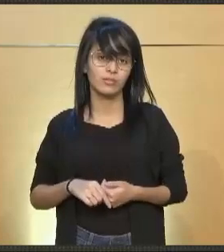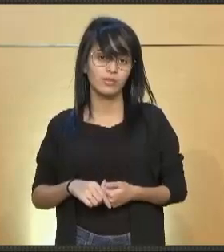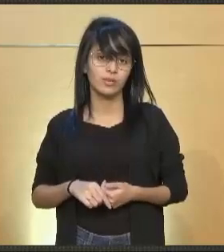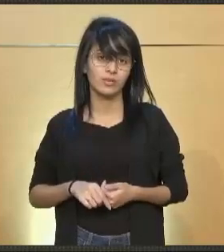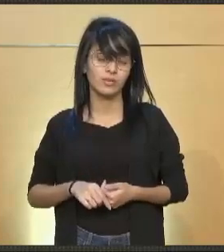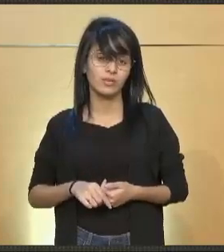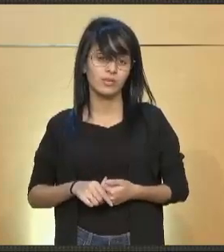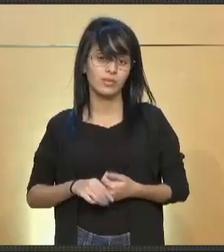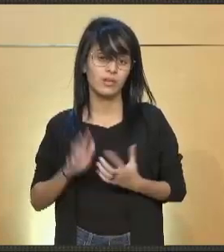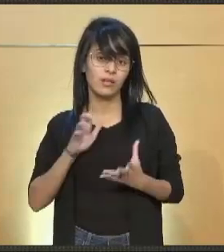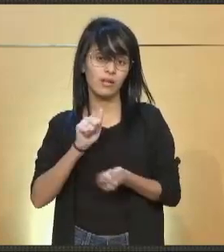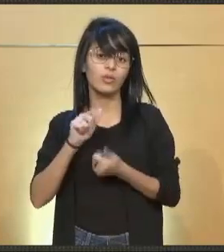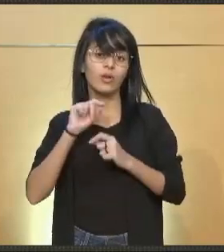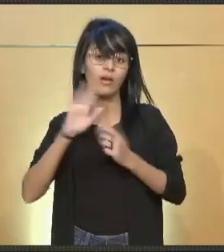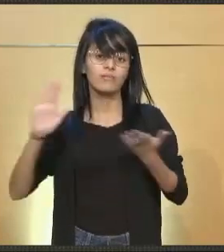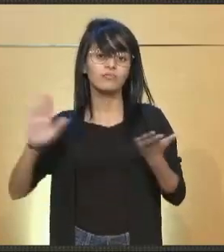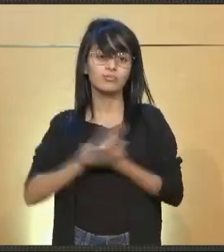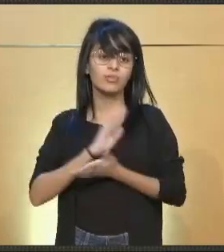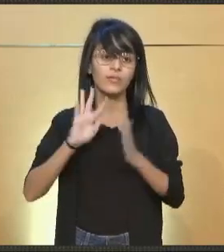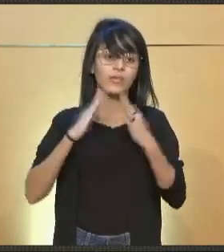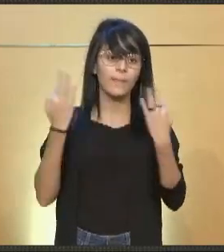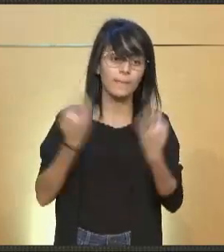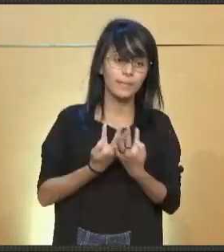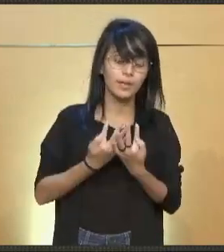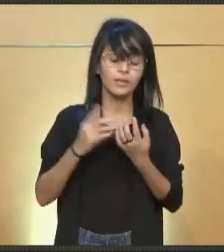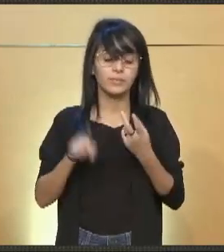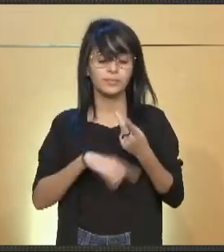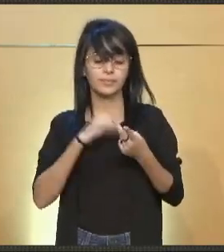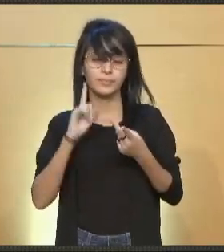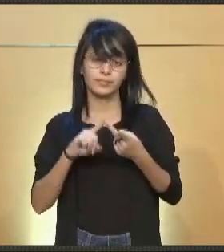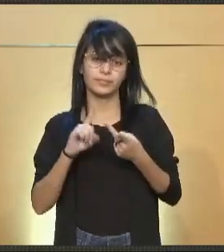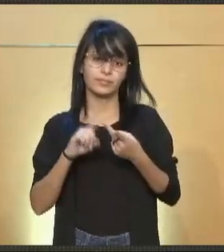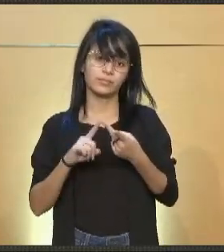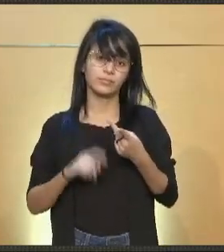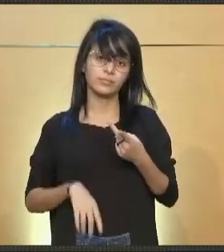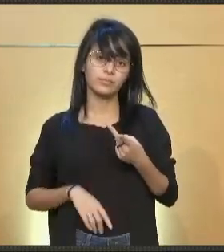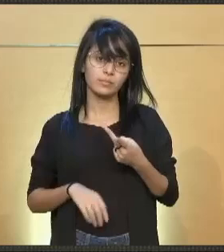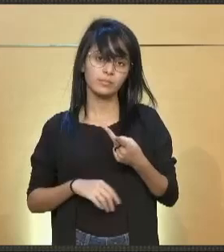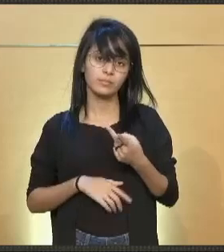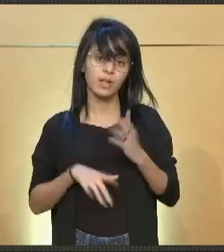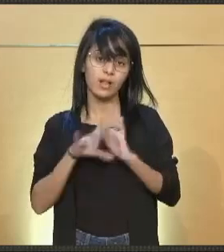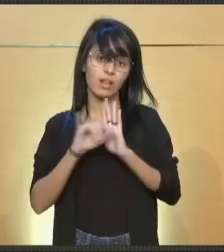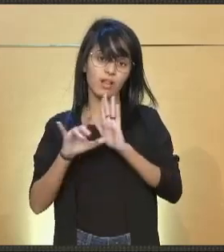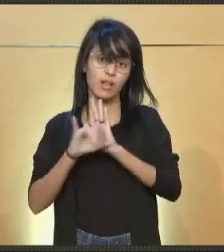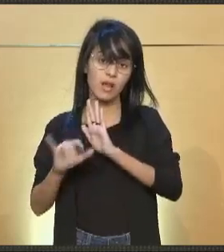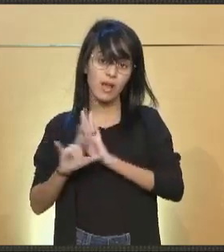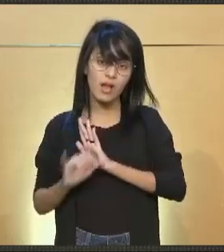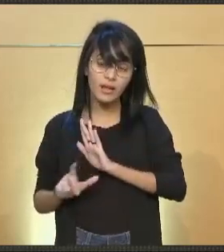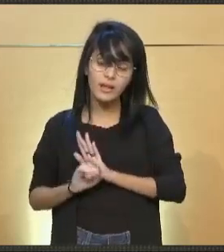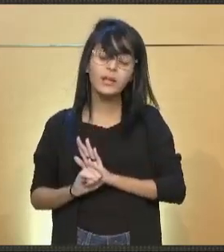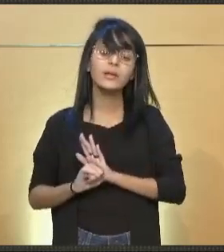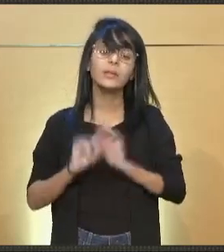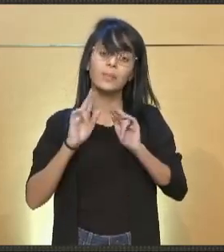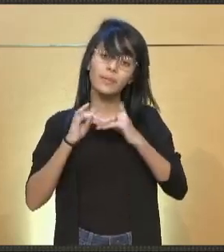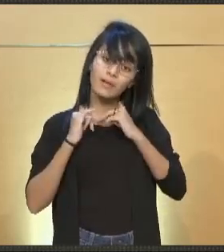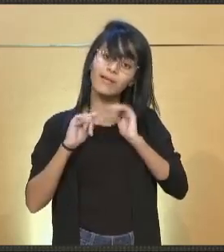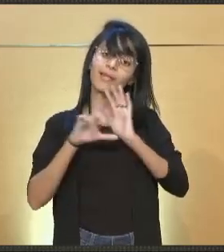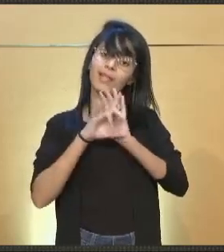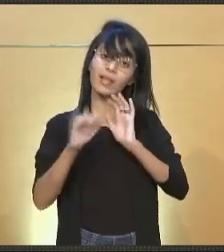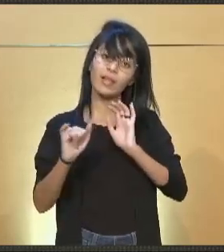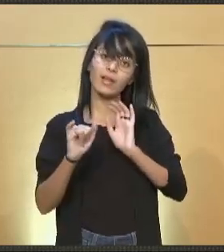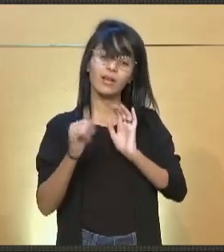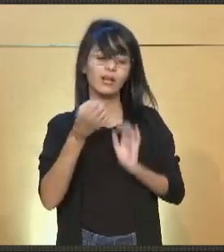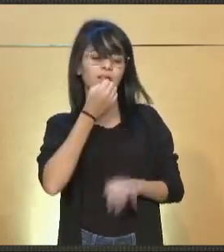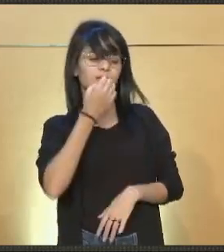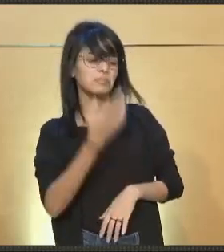Se destruindo a família, se anda promovendo leis para que pudesse, por meio dessas leis, tudo bem,